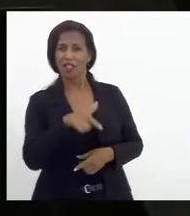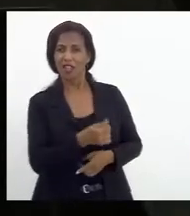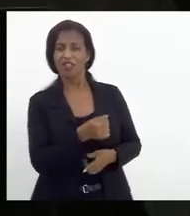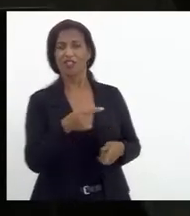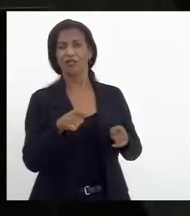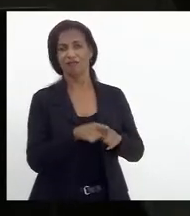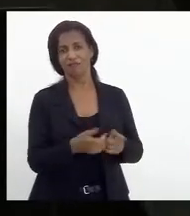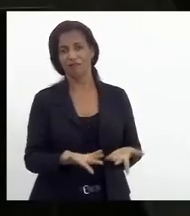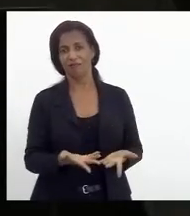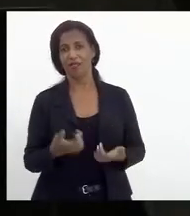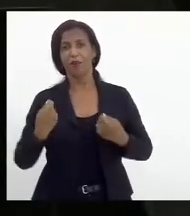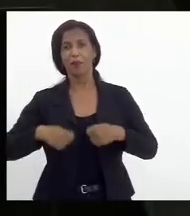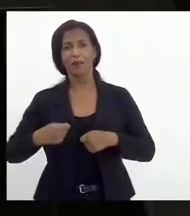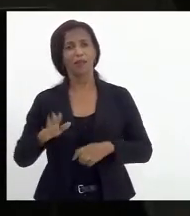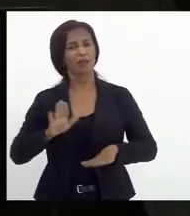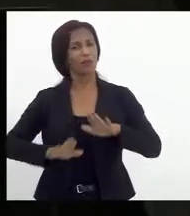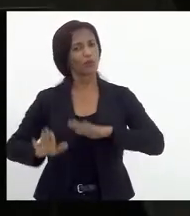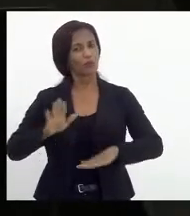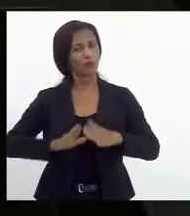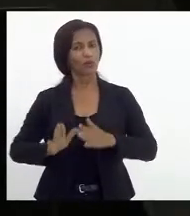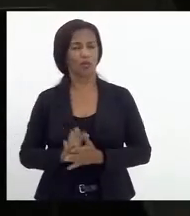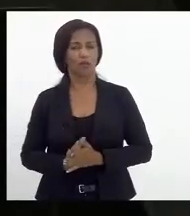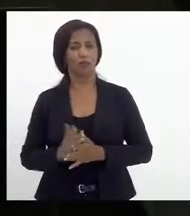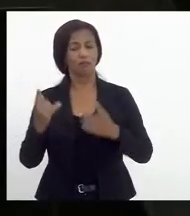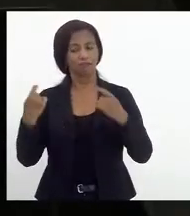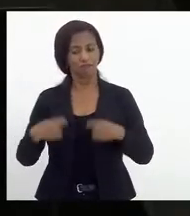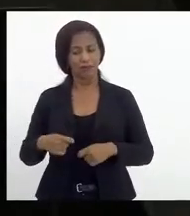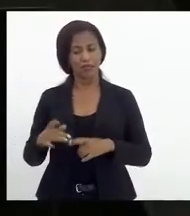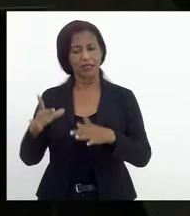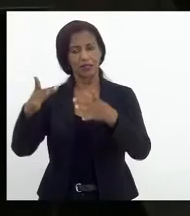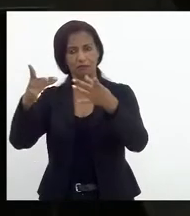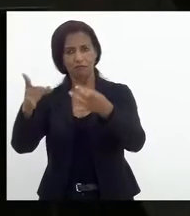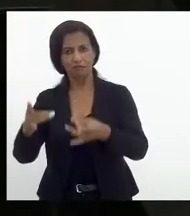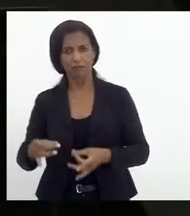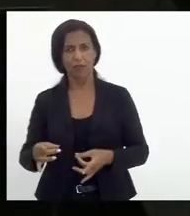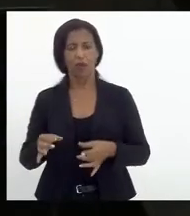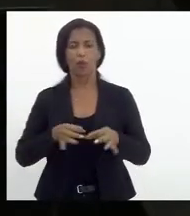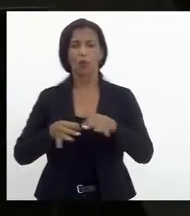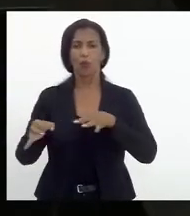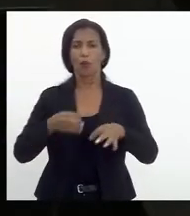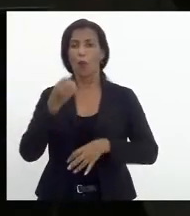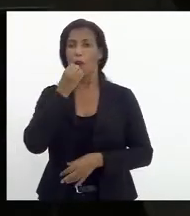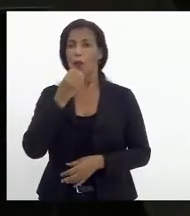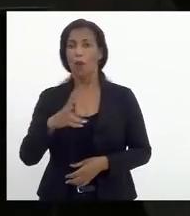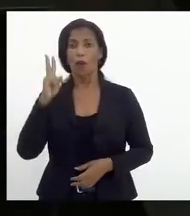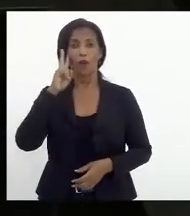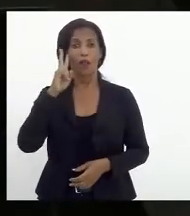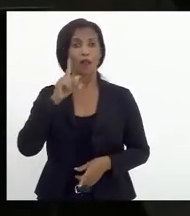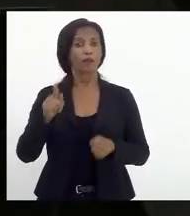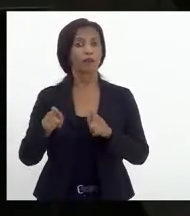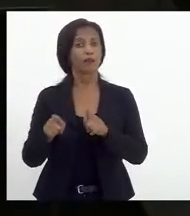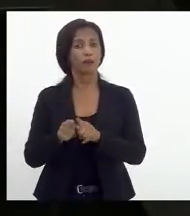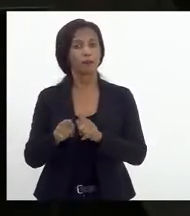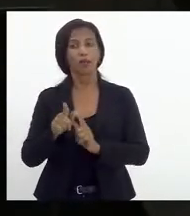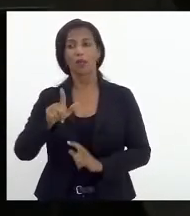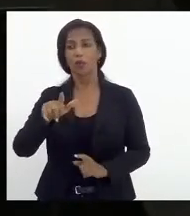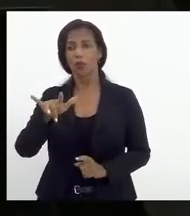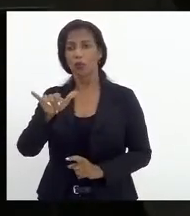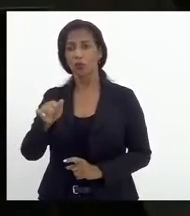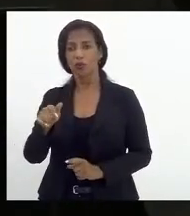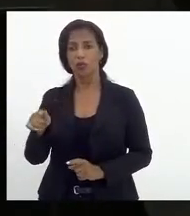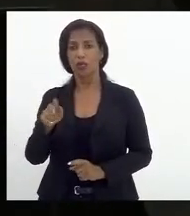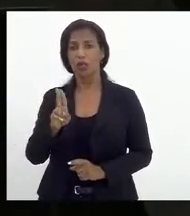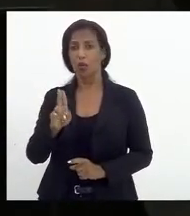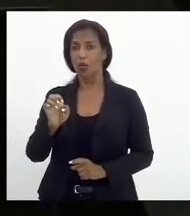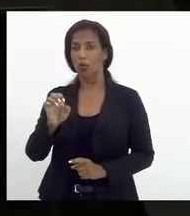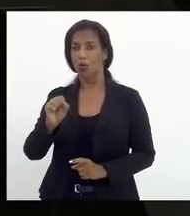adultos. Então, assim, é preciso ter cuidado, é preciso ter critério, o projeto é bom. Lembro, inclusive, Lucinha, da situação da